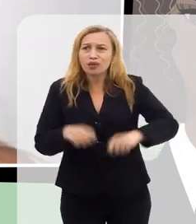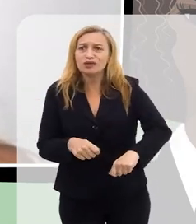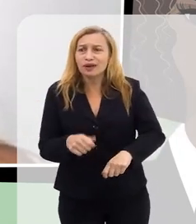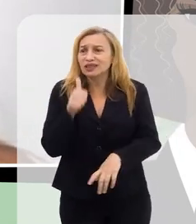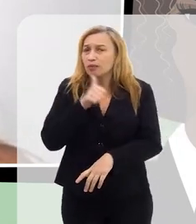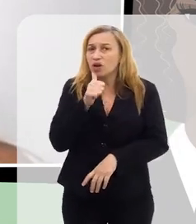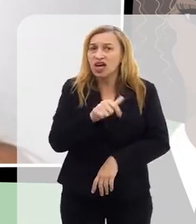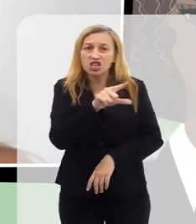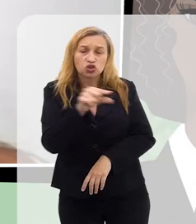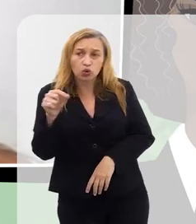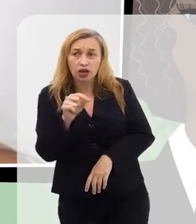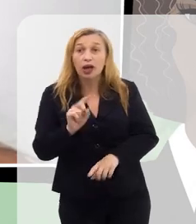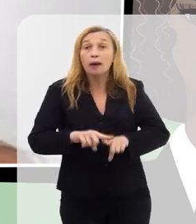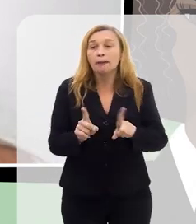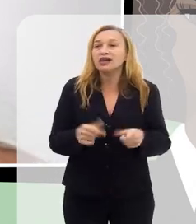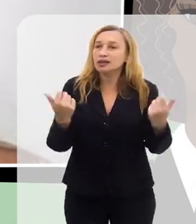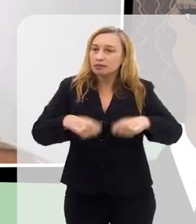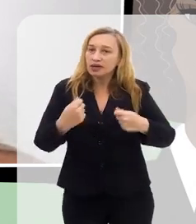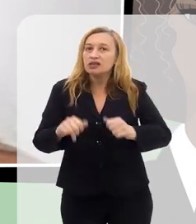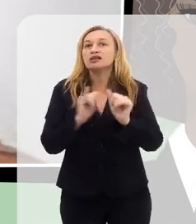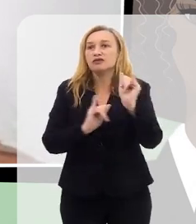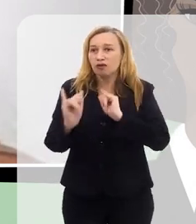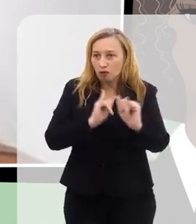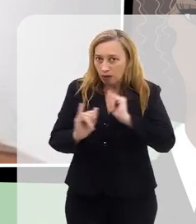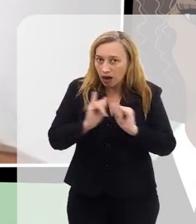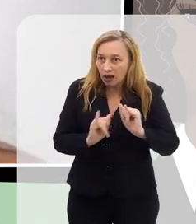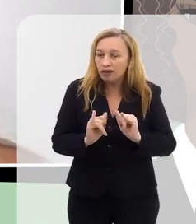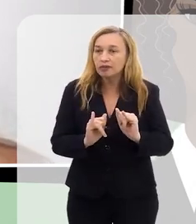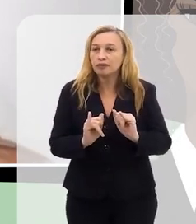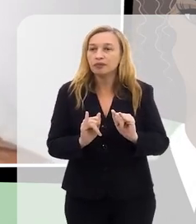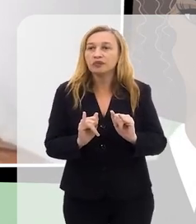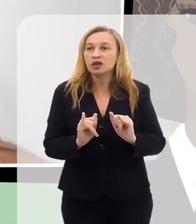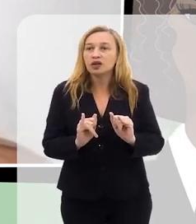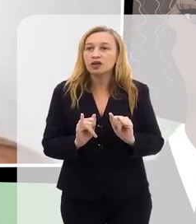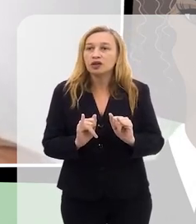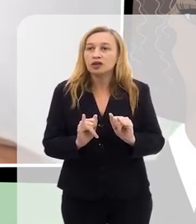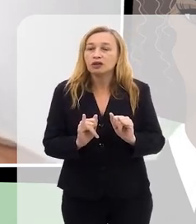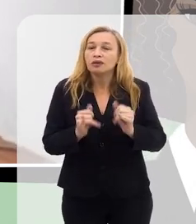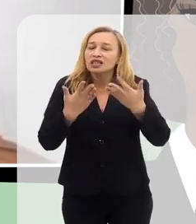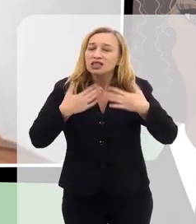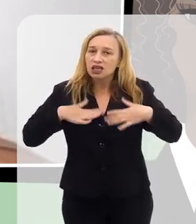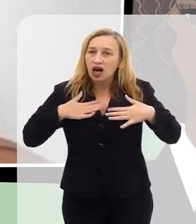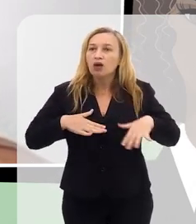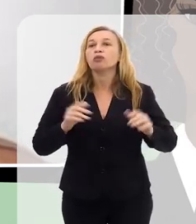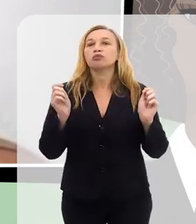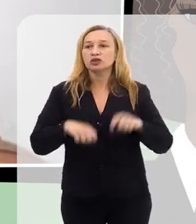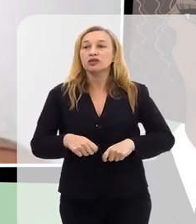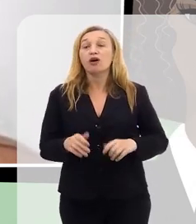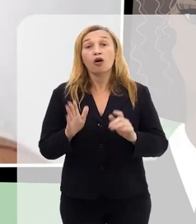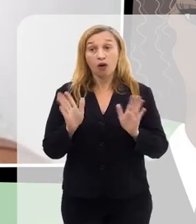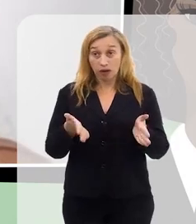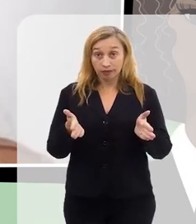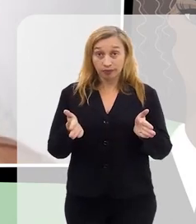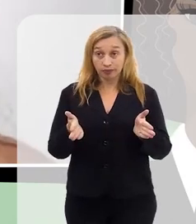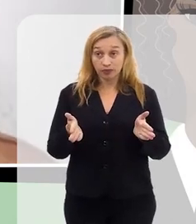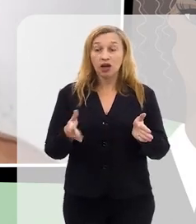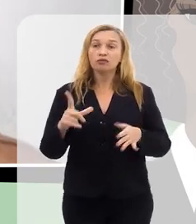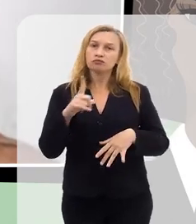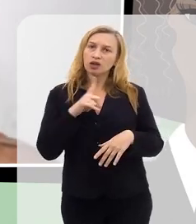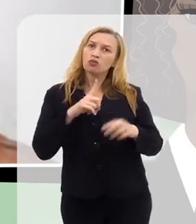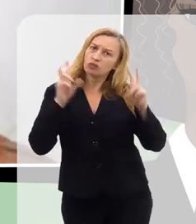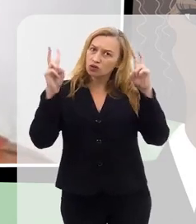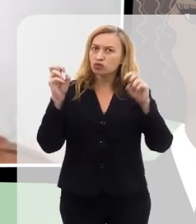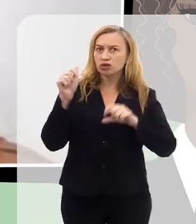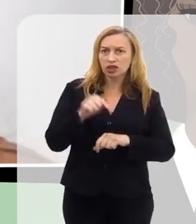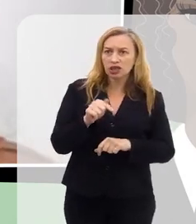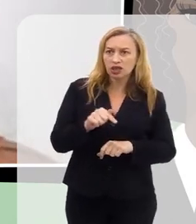haver a possibilidade da mulher escolher, mas ele precisa informá-la, né? Da maneira mais tranquila possível. Olha, a gente